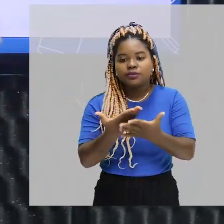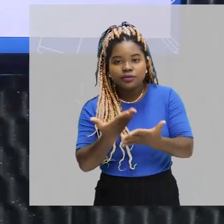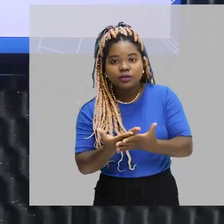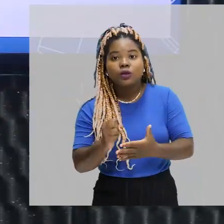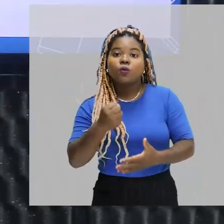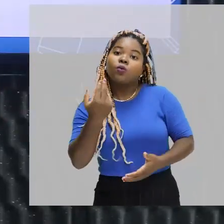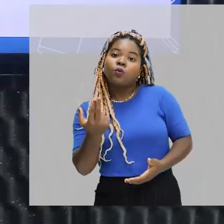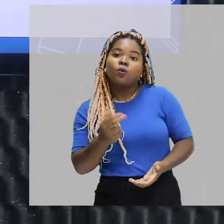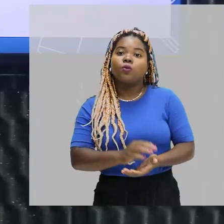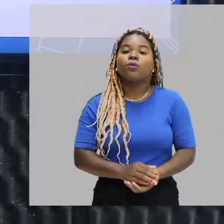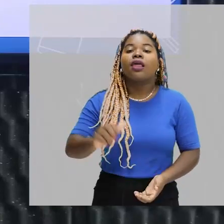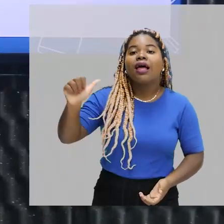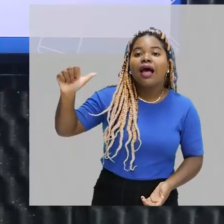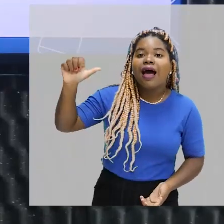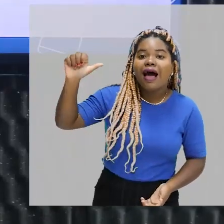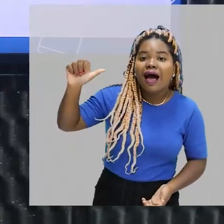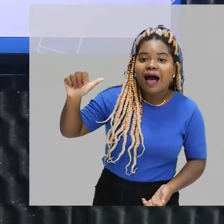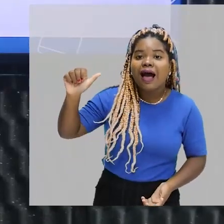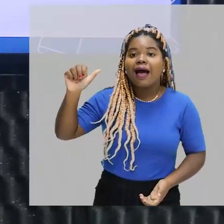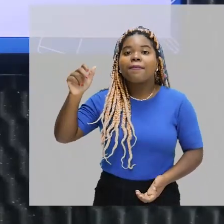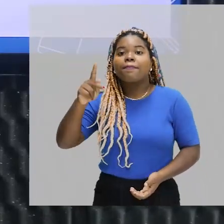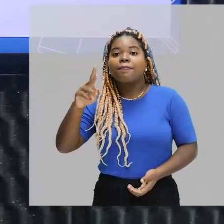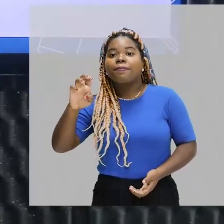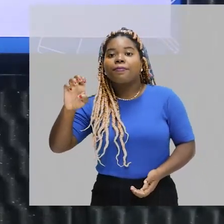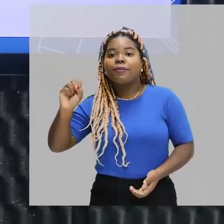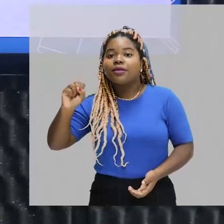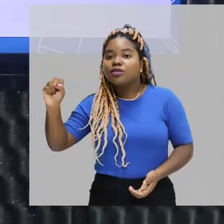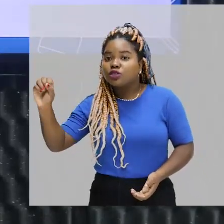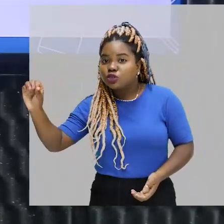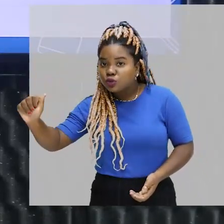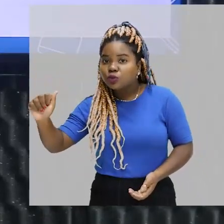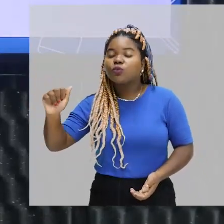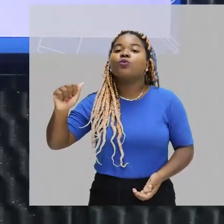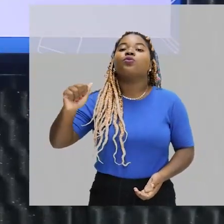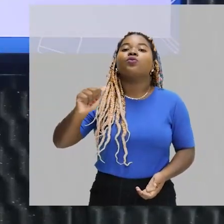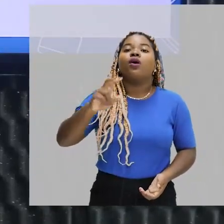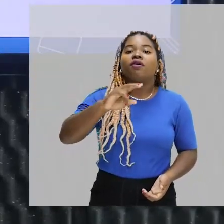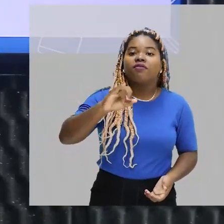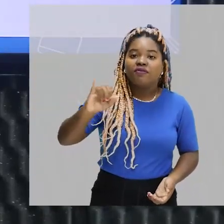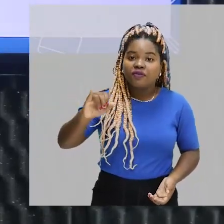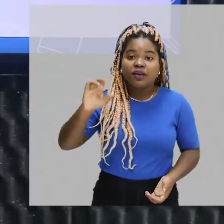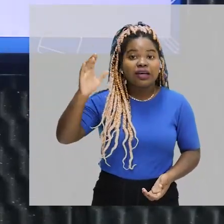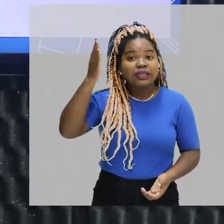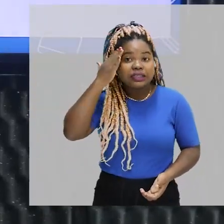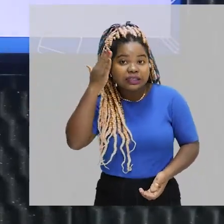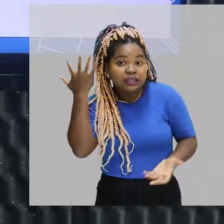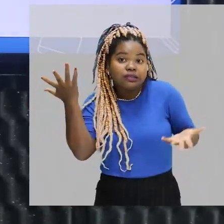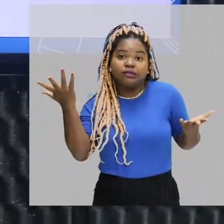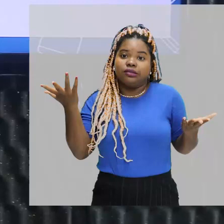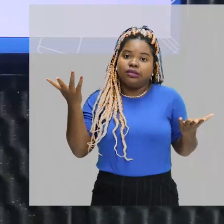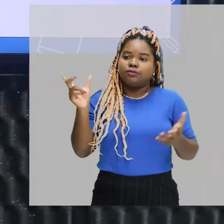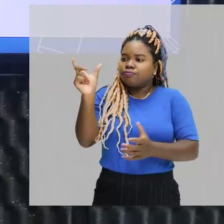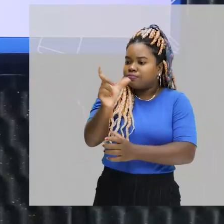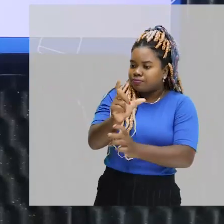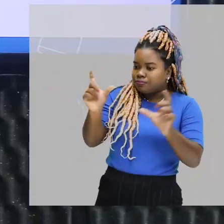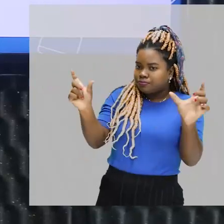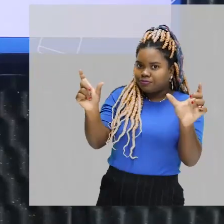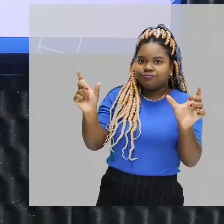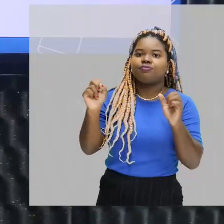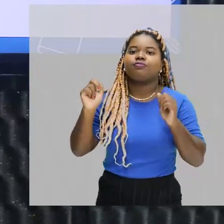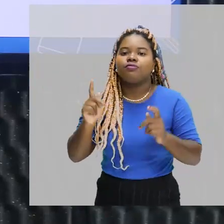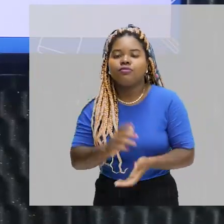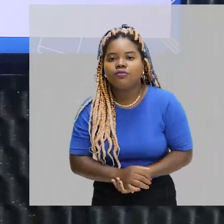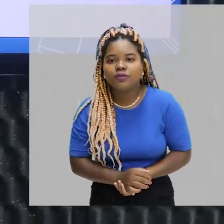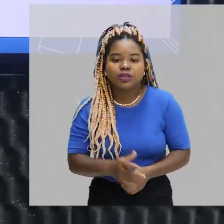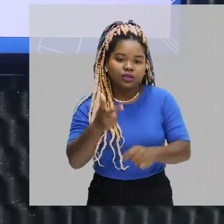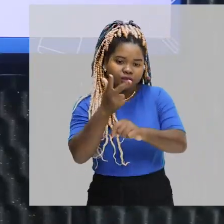construção fora da norma gramatical não impede que você entenda que estamos falando de gravação de aulas, que estamos